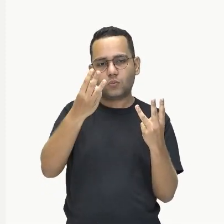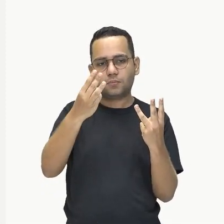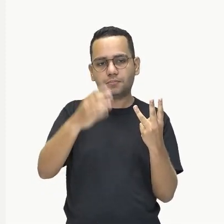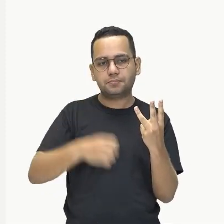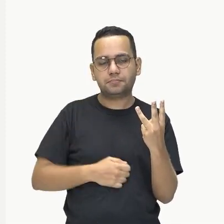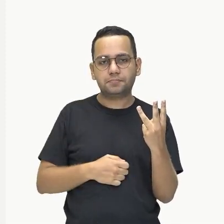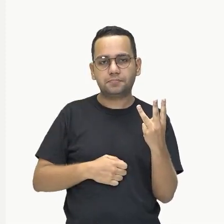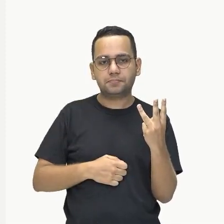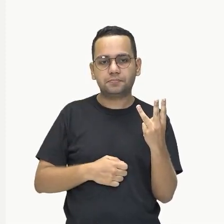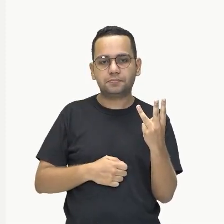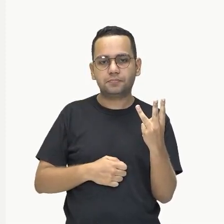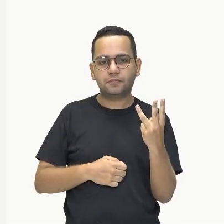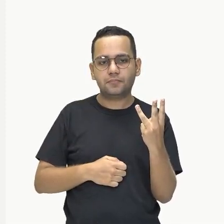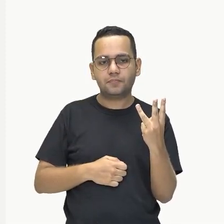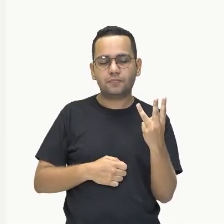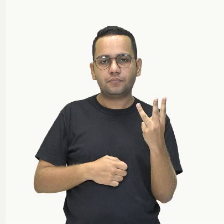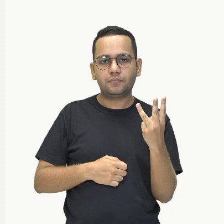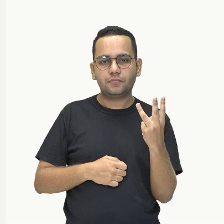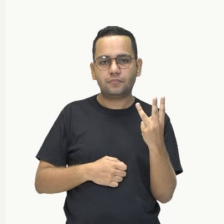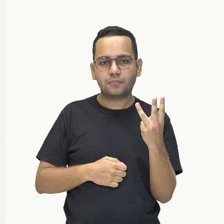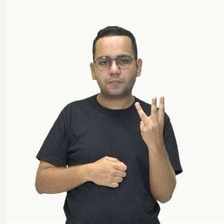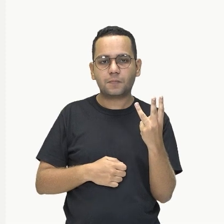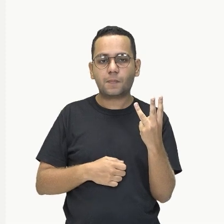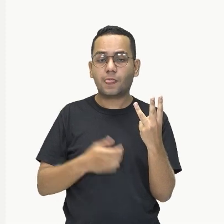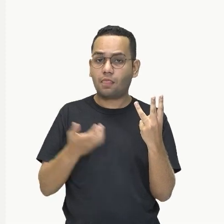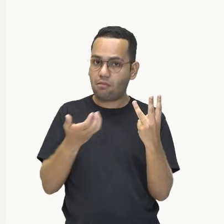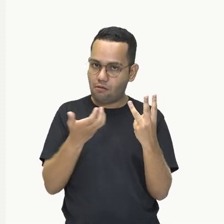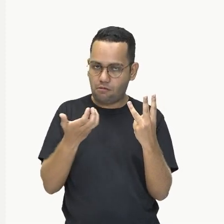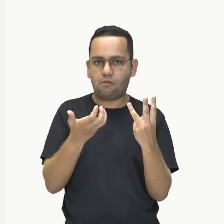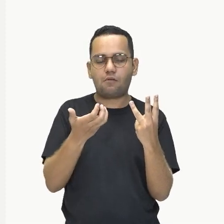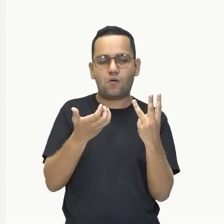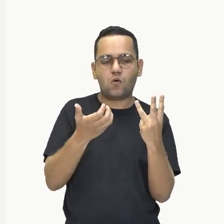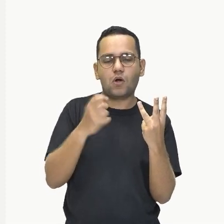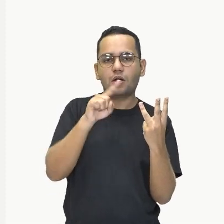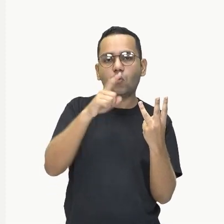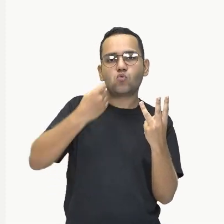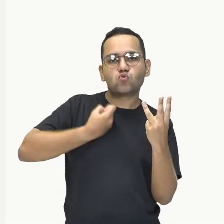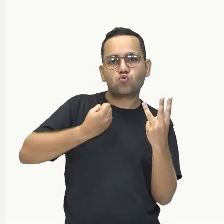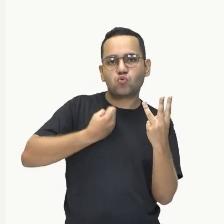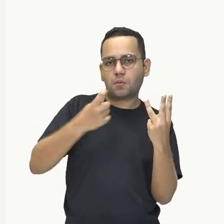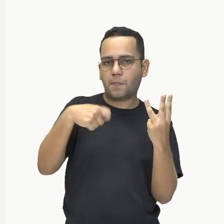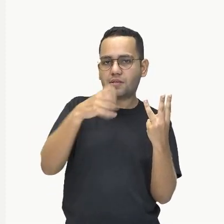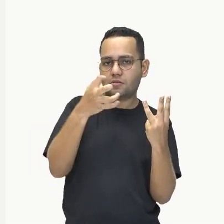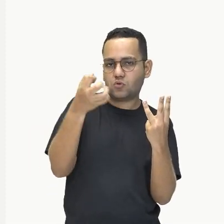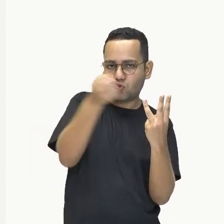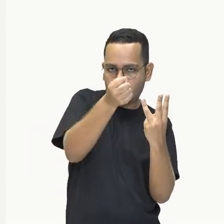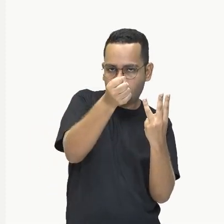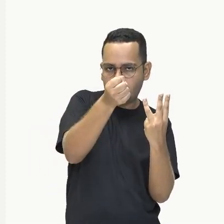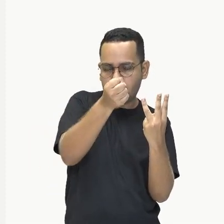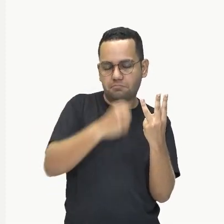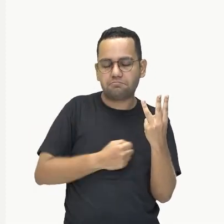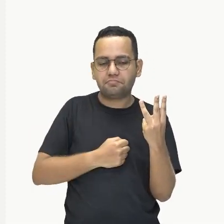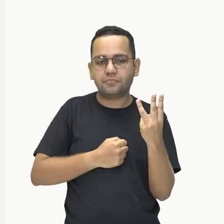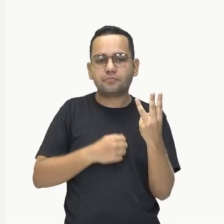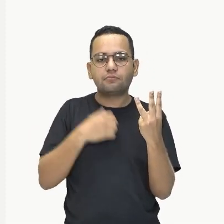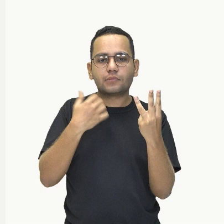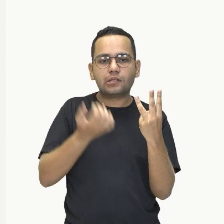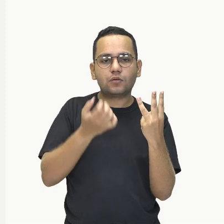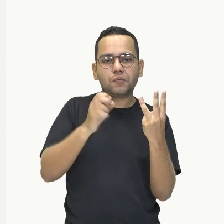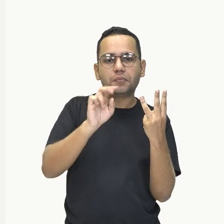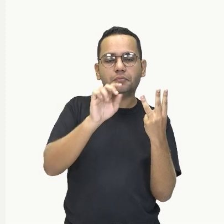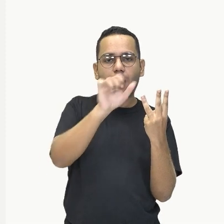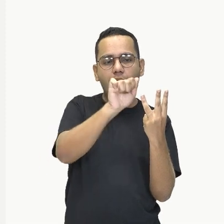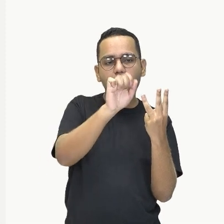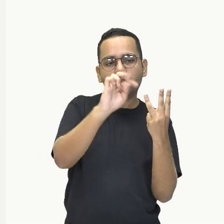cubo. Novamente, vamos somar os nossos expoentes. Somando os nossos expoentes, 2